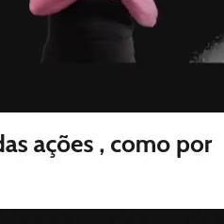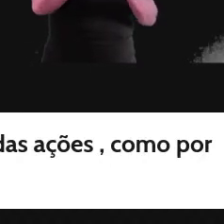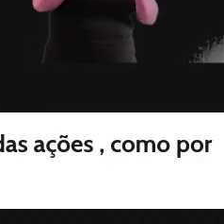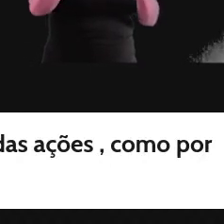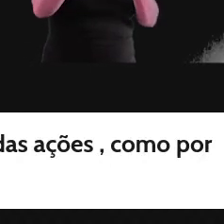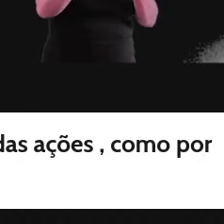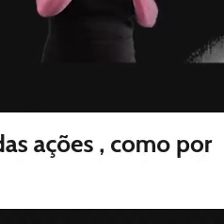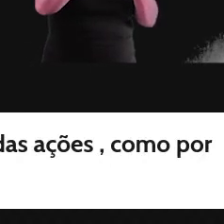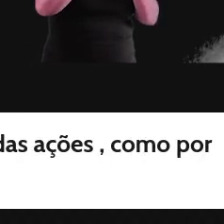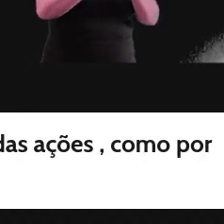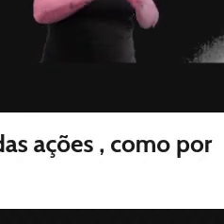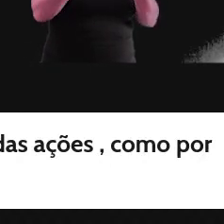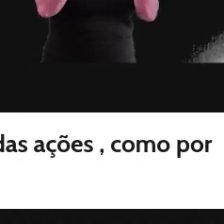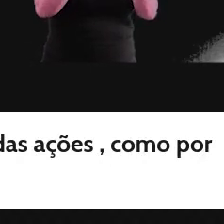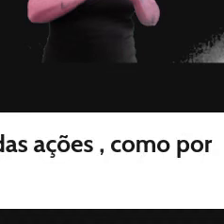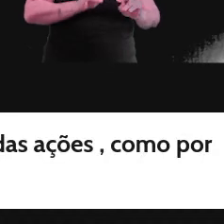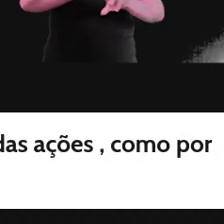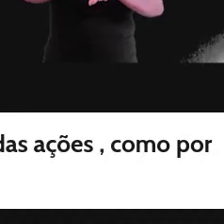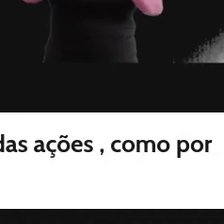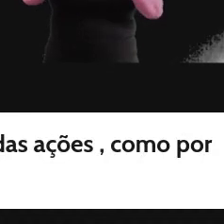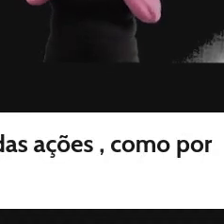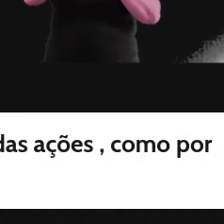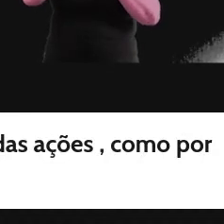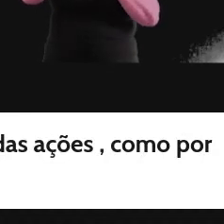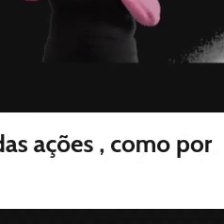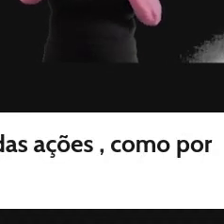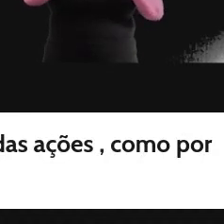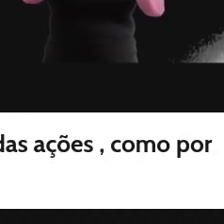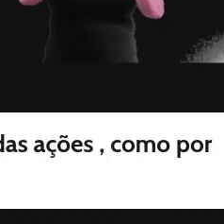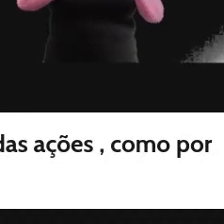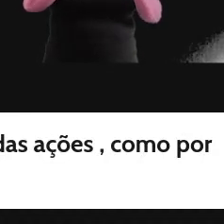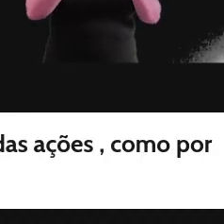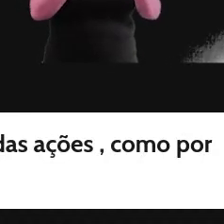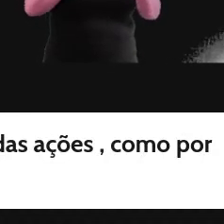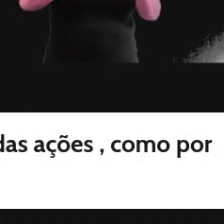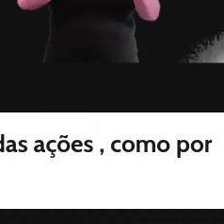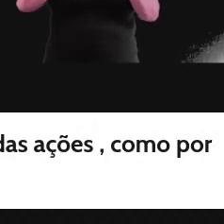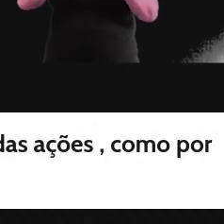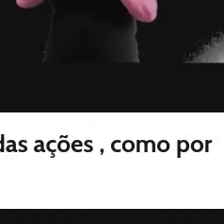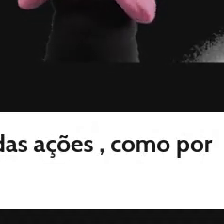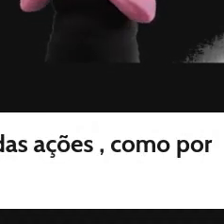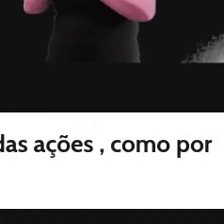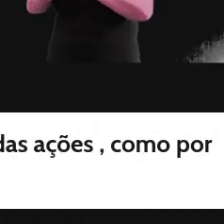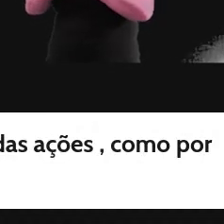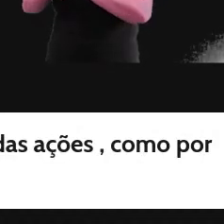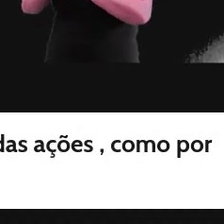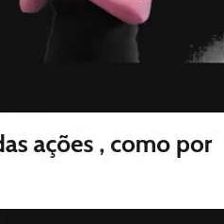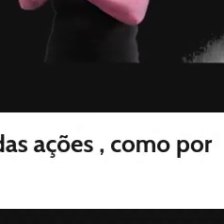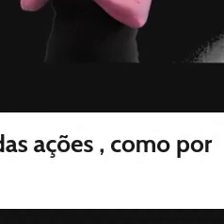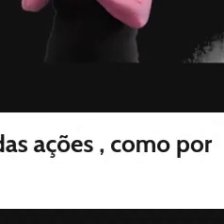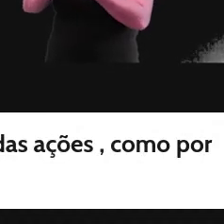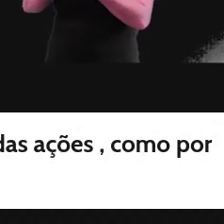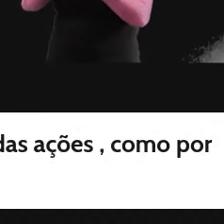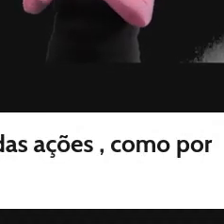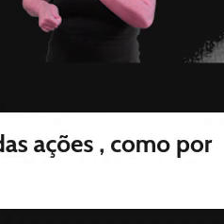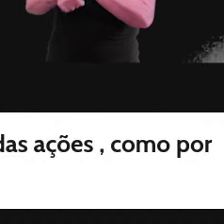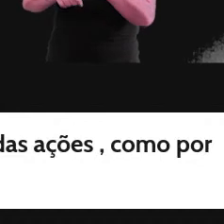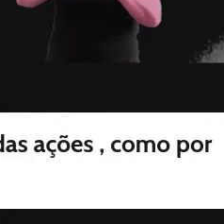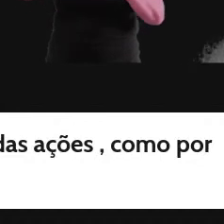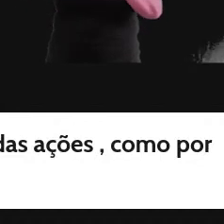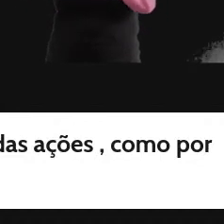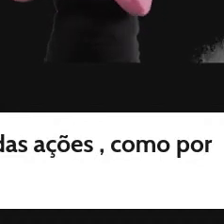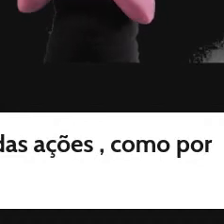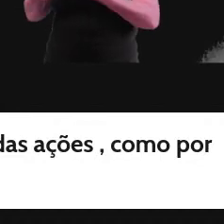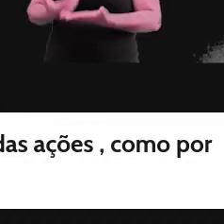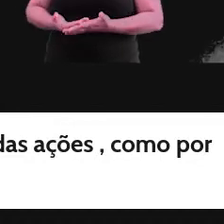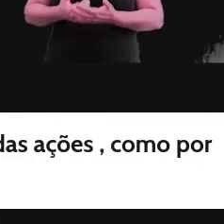gente colocar diferentes pontos de vista sobre um tema exposto quando tem esse financiamento vindo de determinados